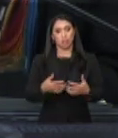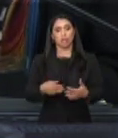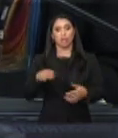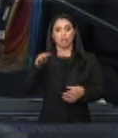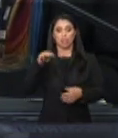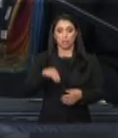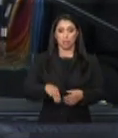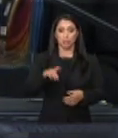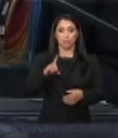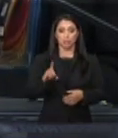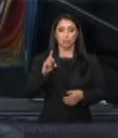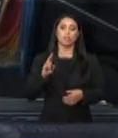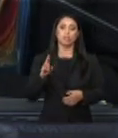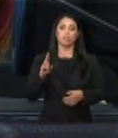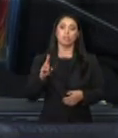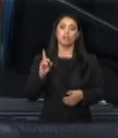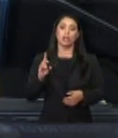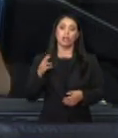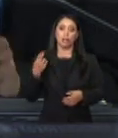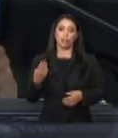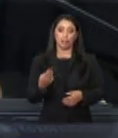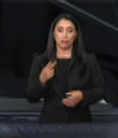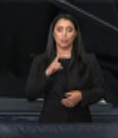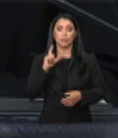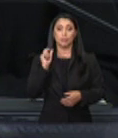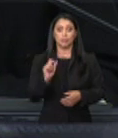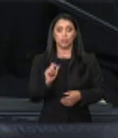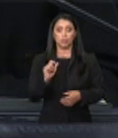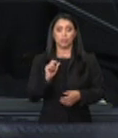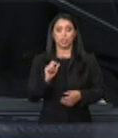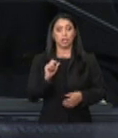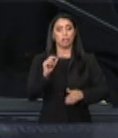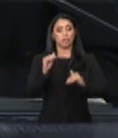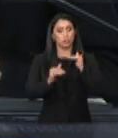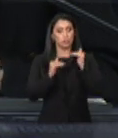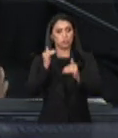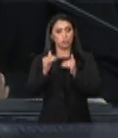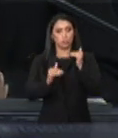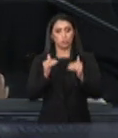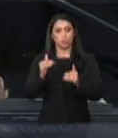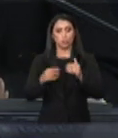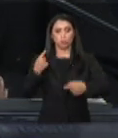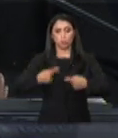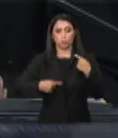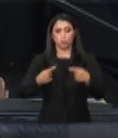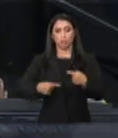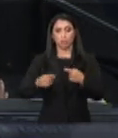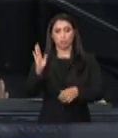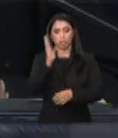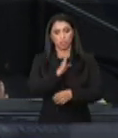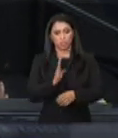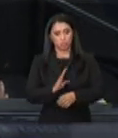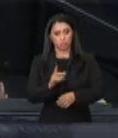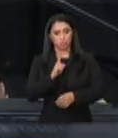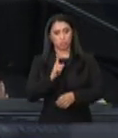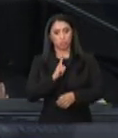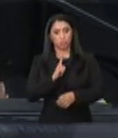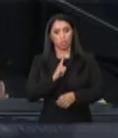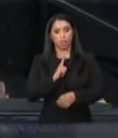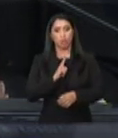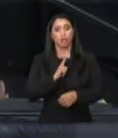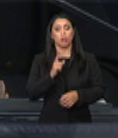família de direitos humanos fomento o desenvolvimento de política nacional para a população ensação de rua